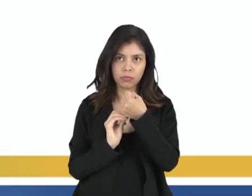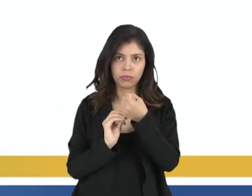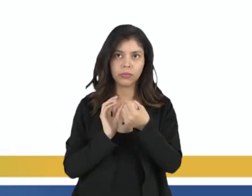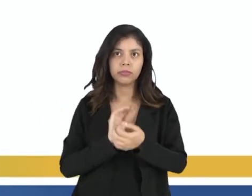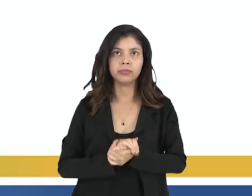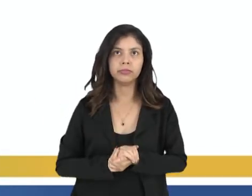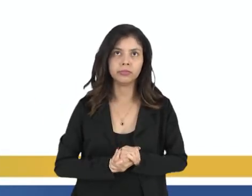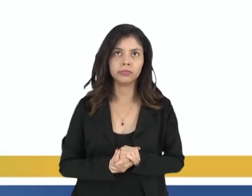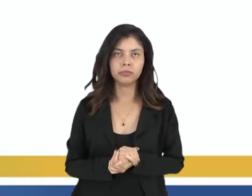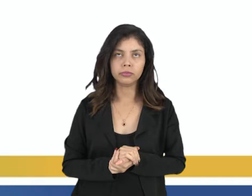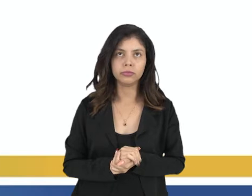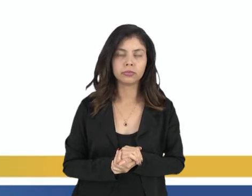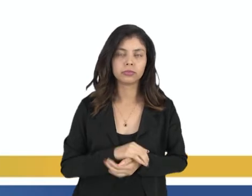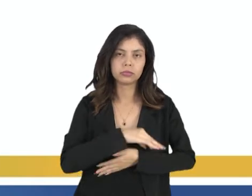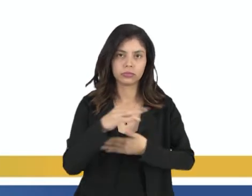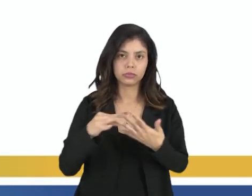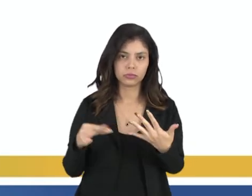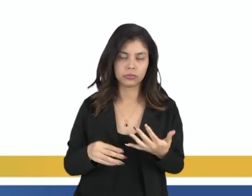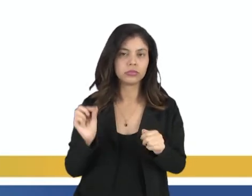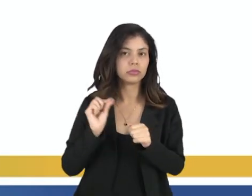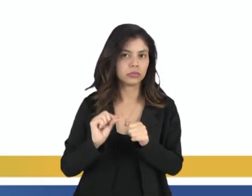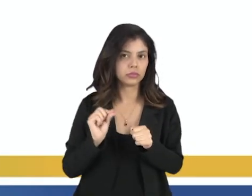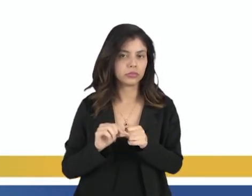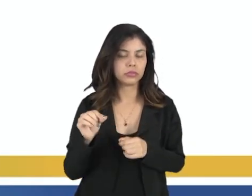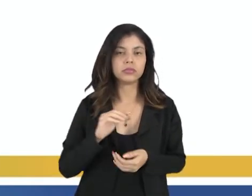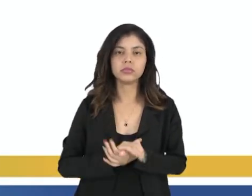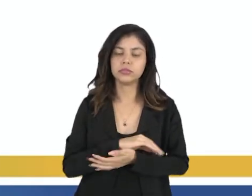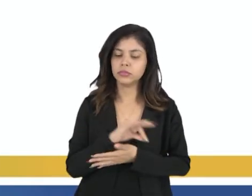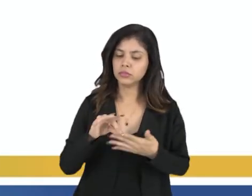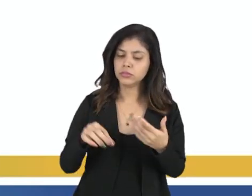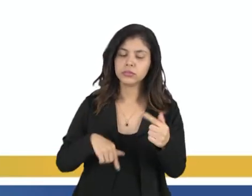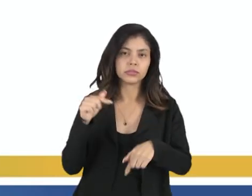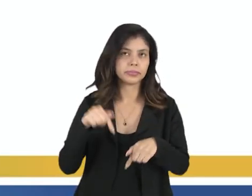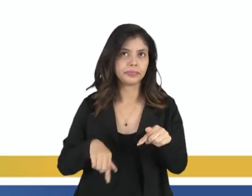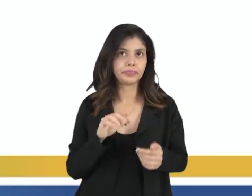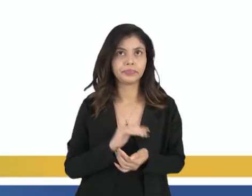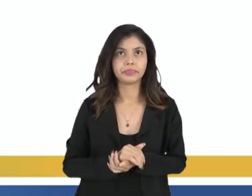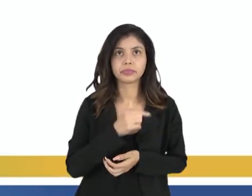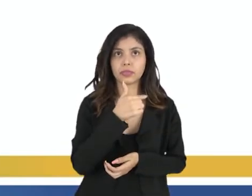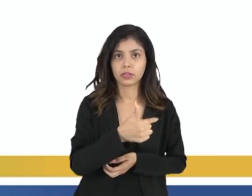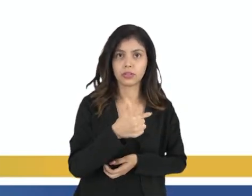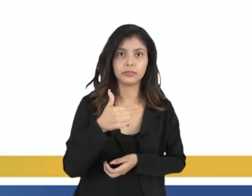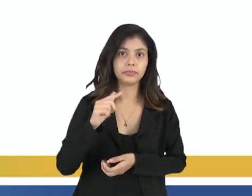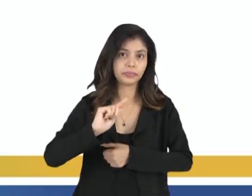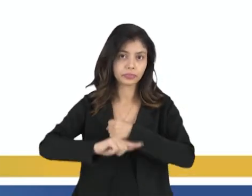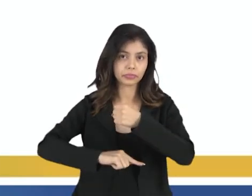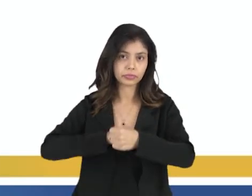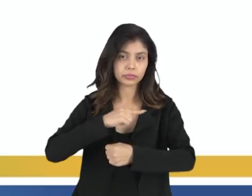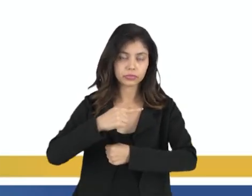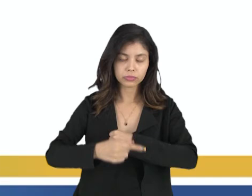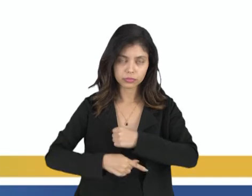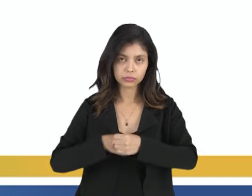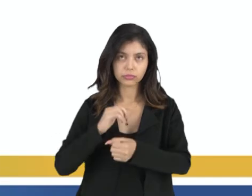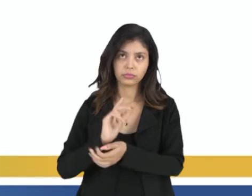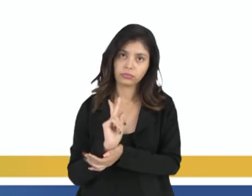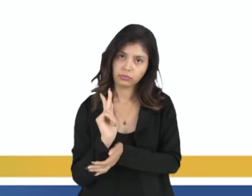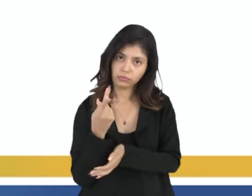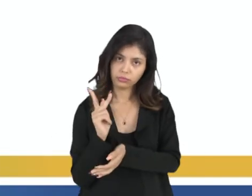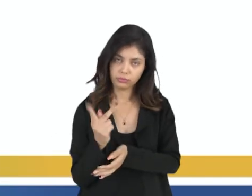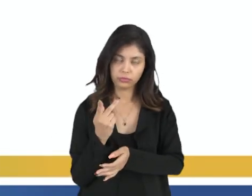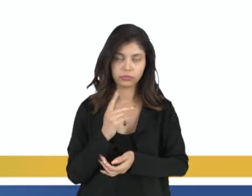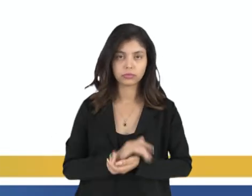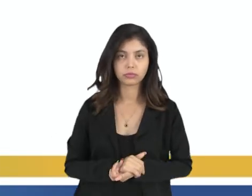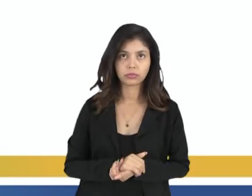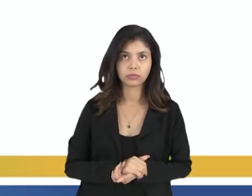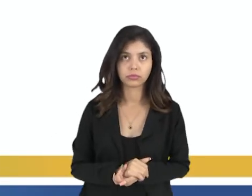molécula. Quem são os elementos químicos que formam essa substância chamada água? 2 átomos de hidrogênio, tá aqui,